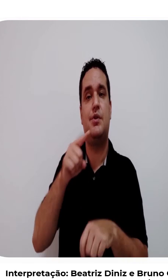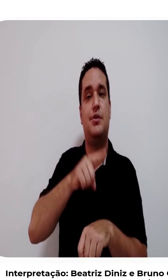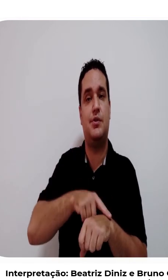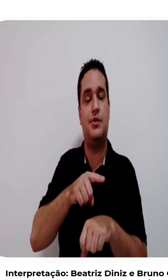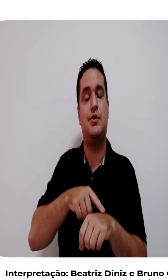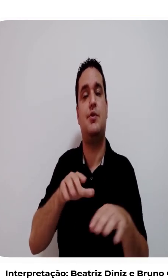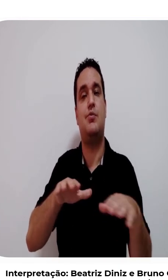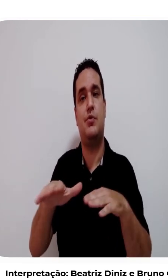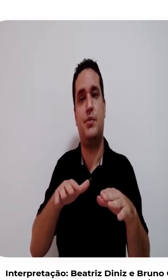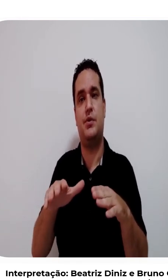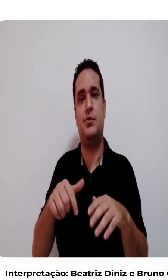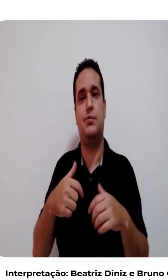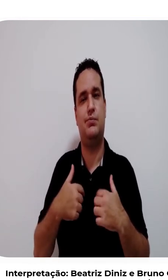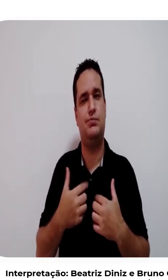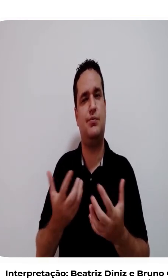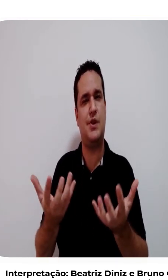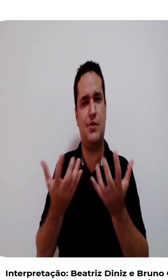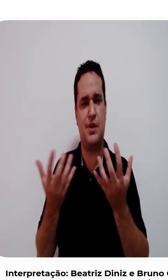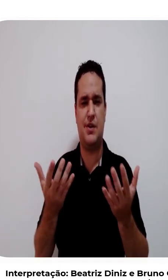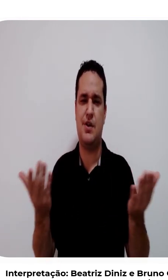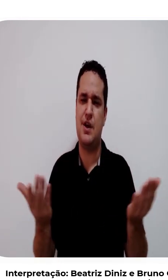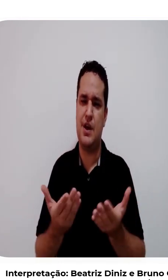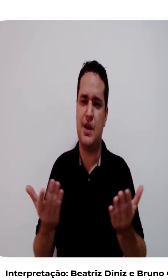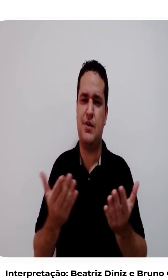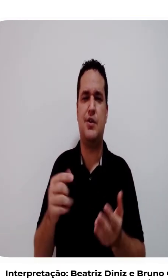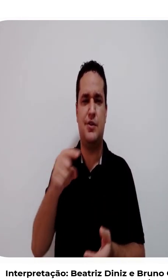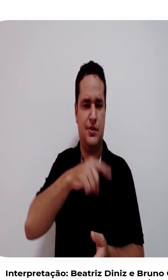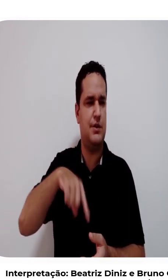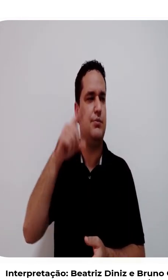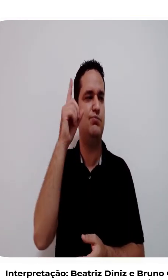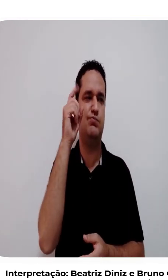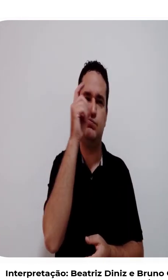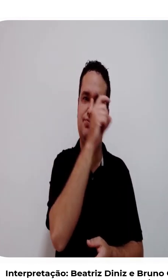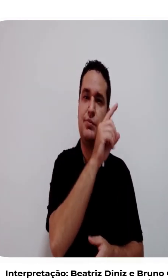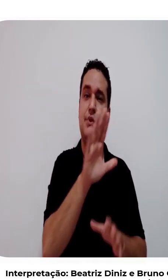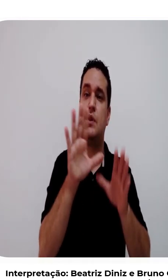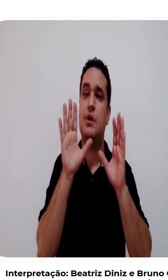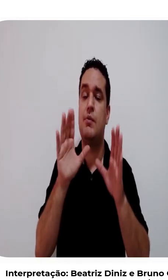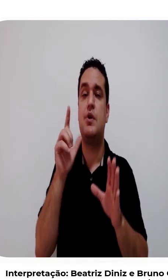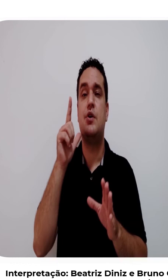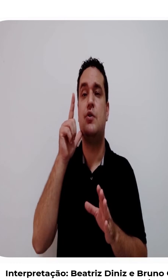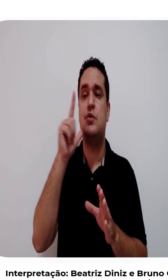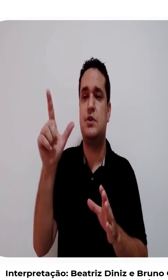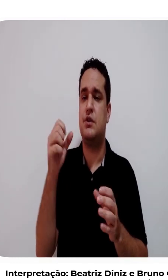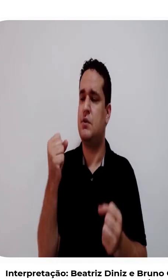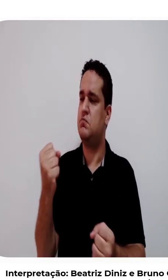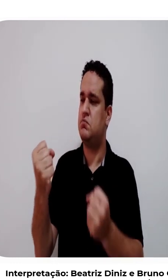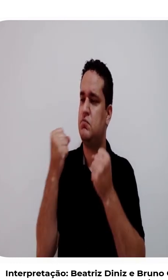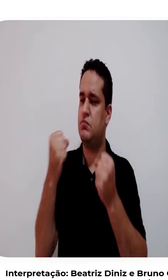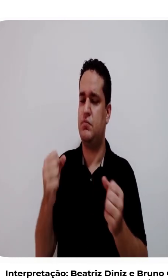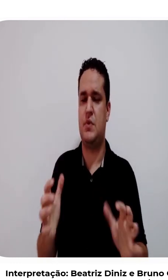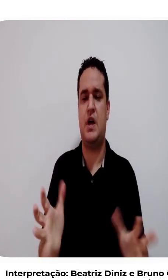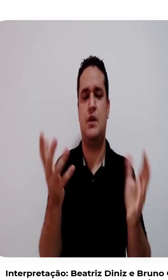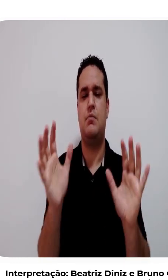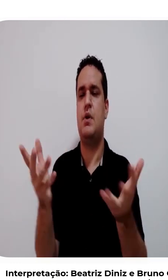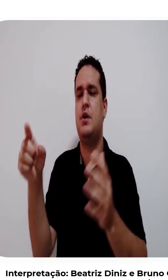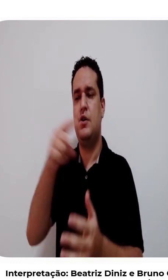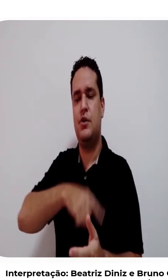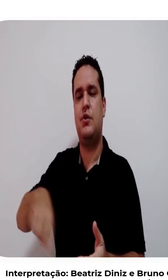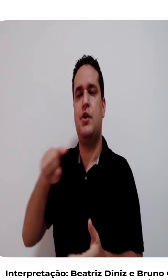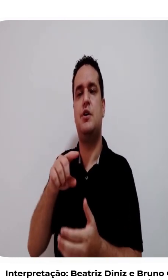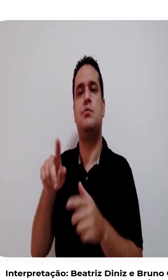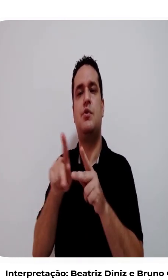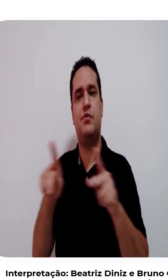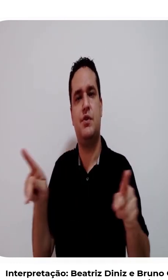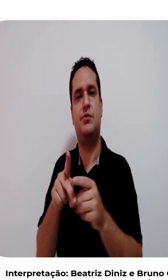nossas ações como professoras alfabetizadoras. Agradeço mais uma vez a presença de vocês e a disponibilidade em compartilhar